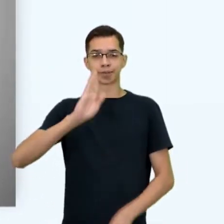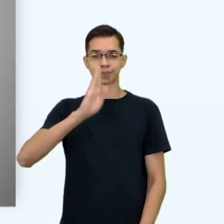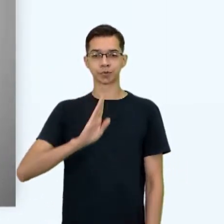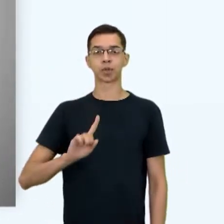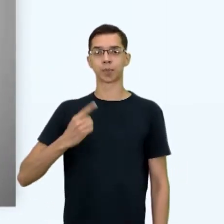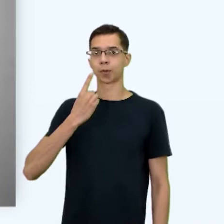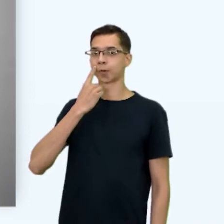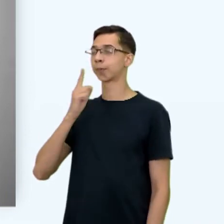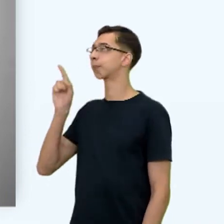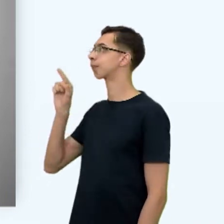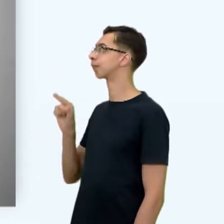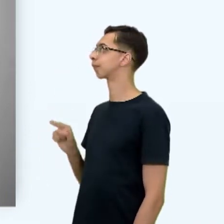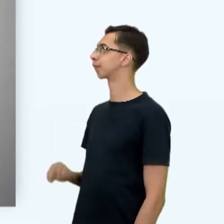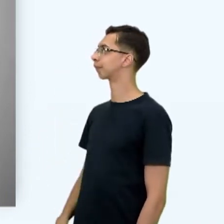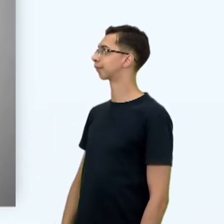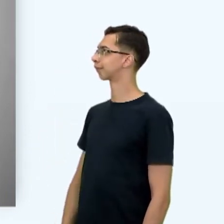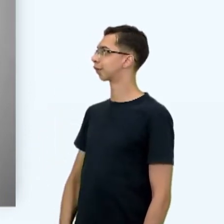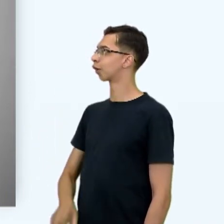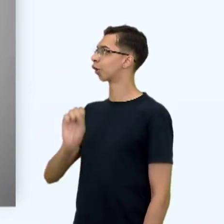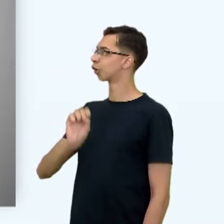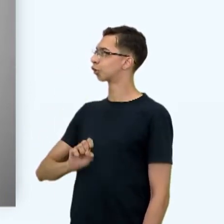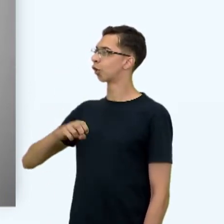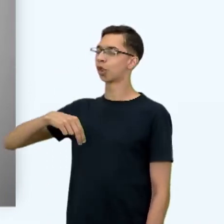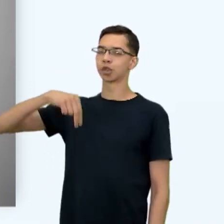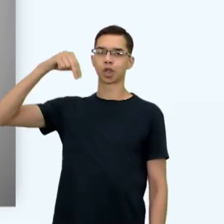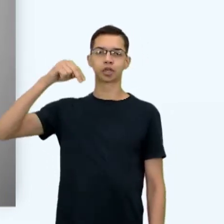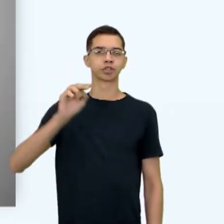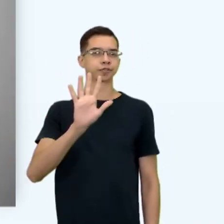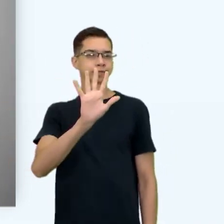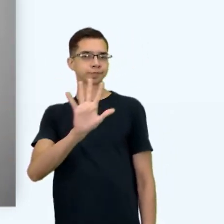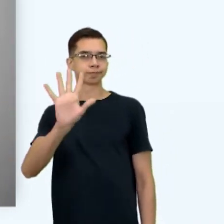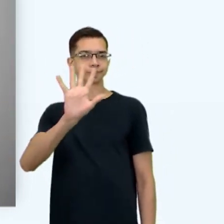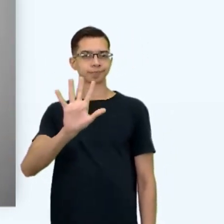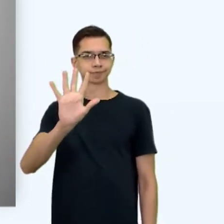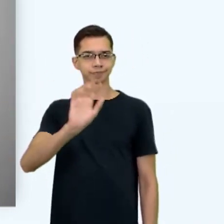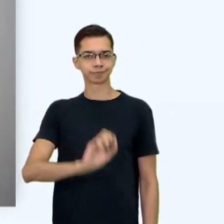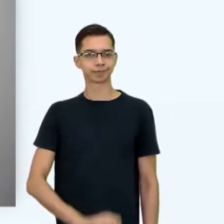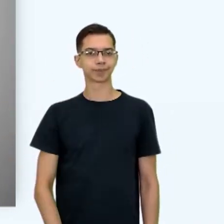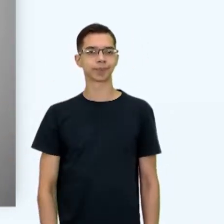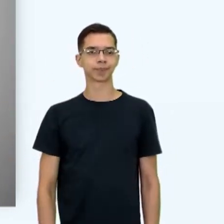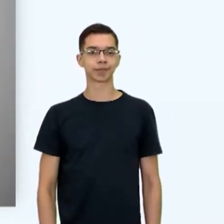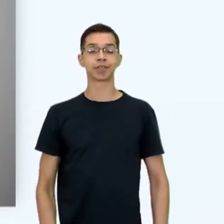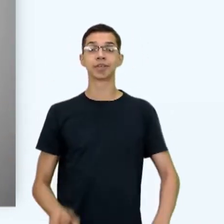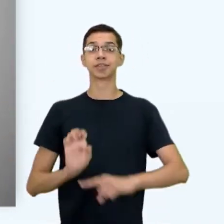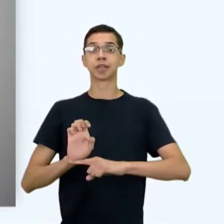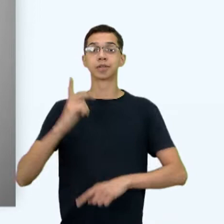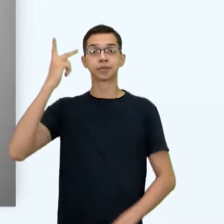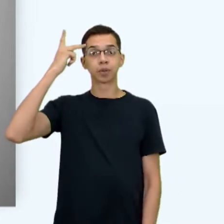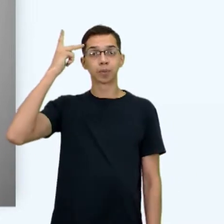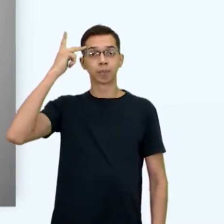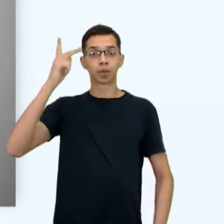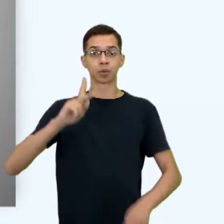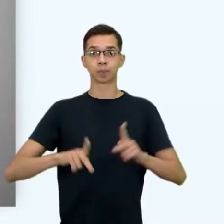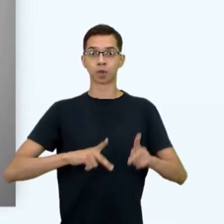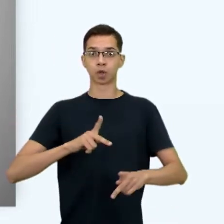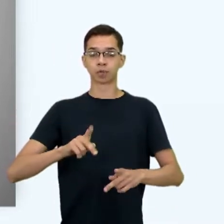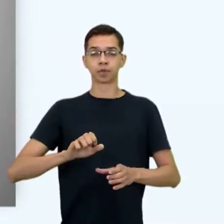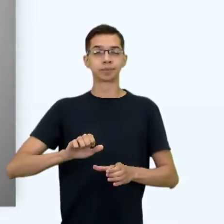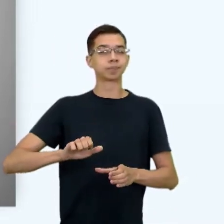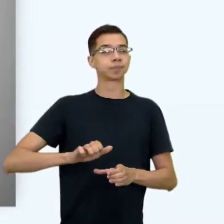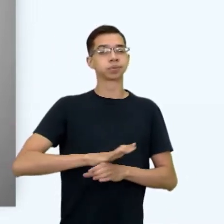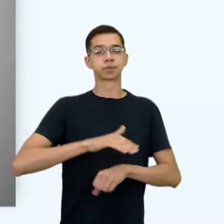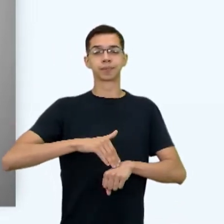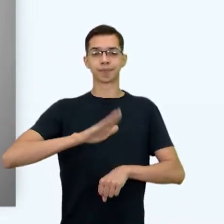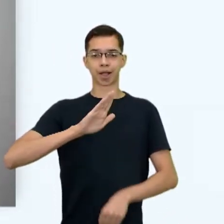a Sul, a Norte e a Centro-Oeste. Entre os estados, São Paulo é o mais populoso. Já